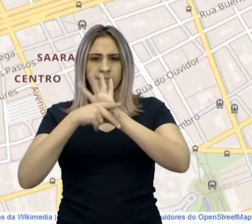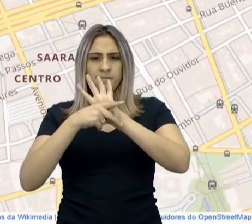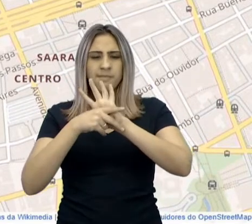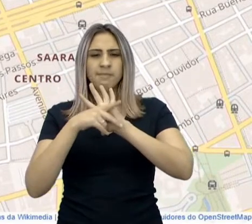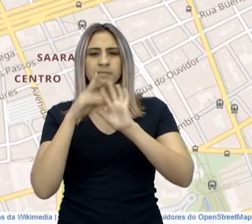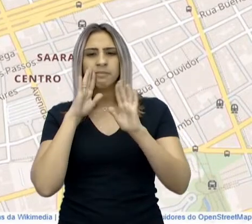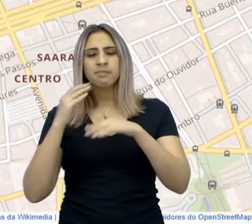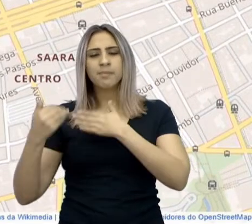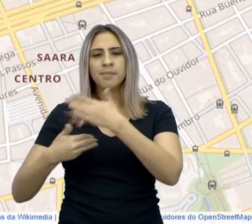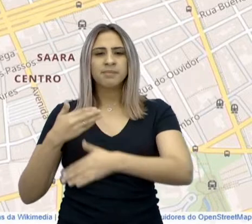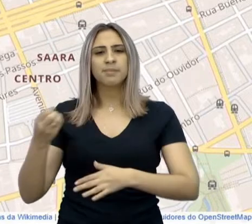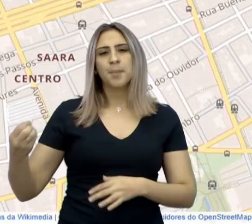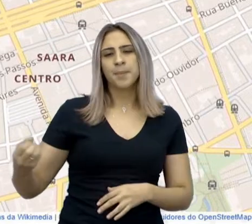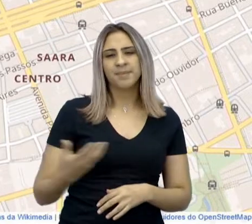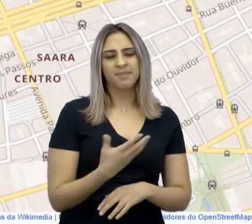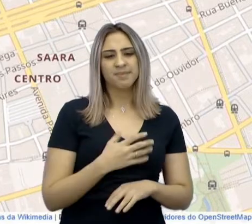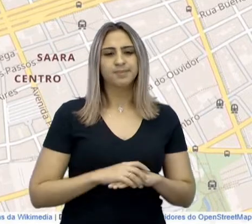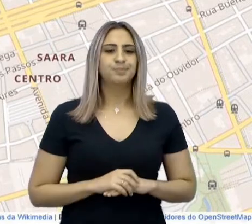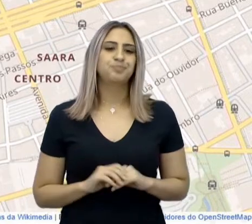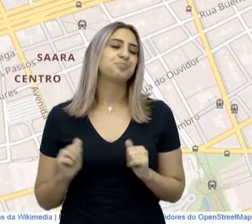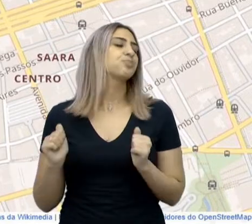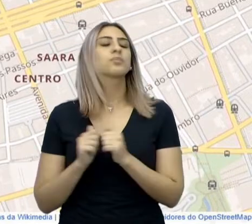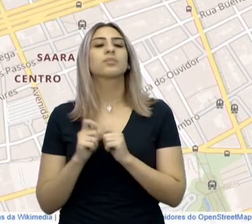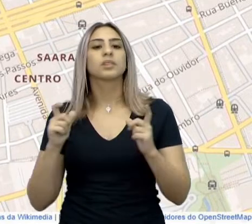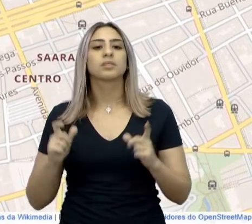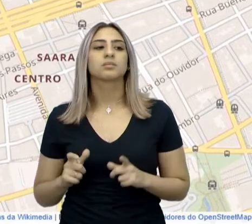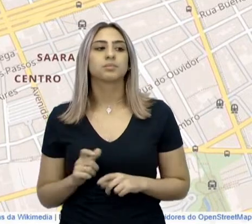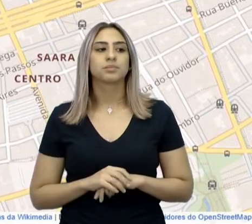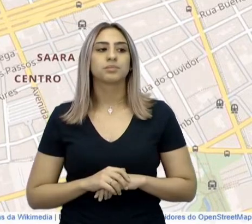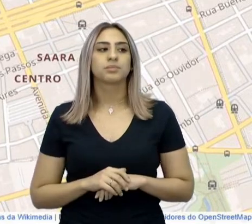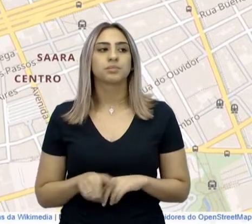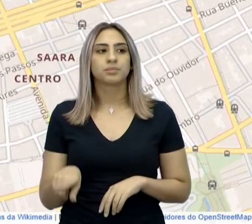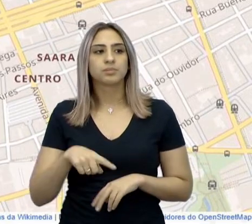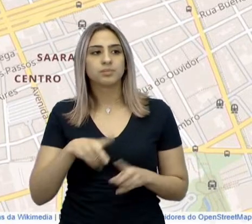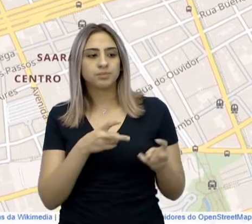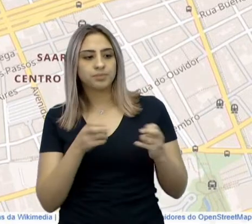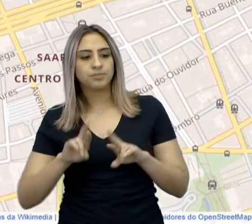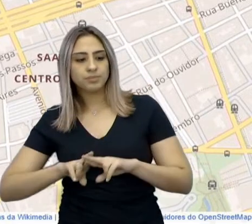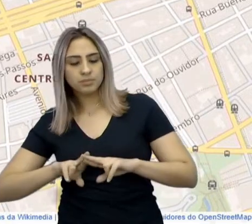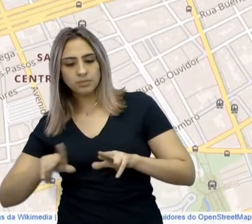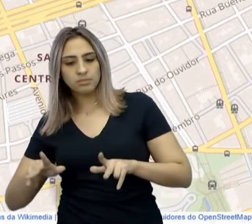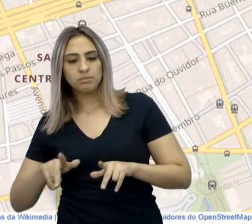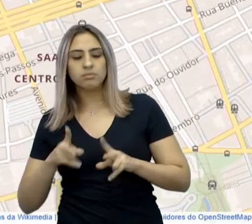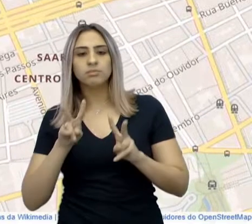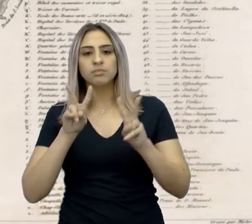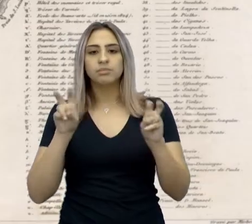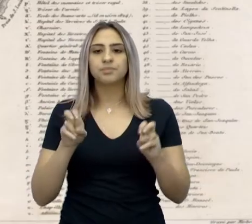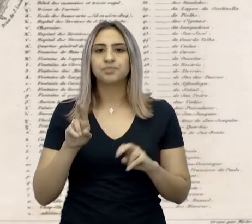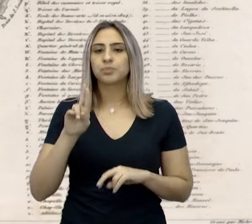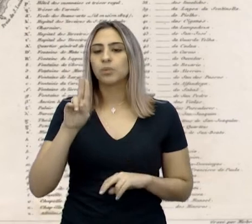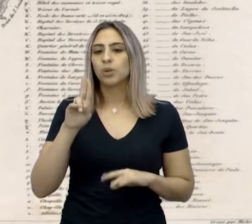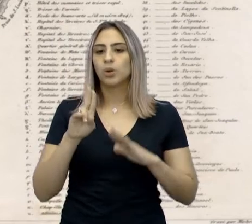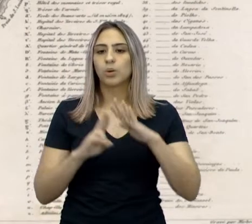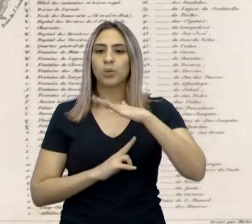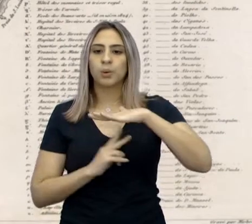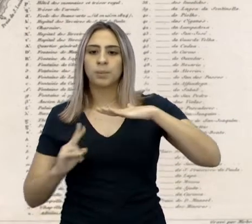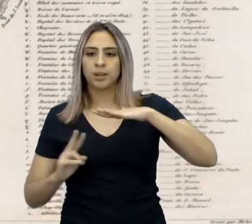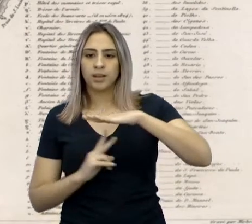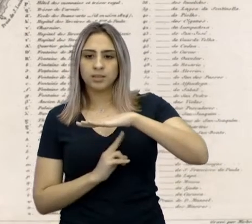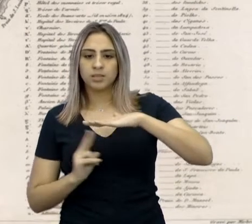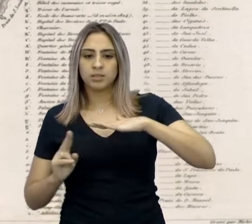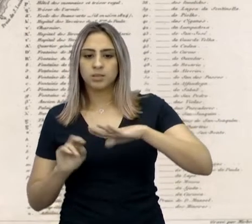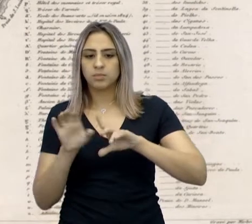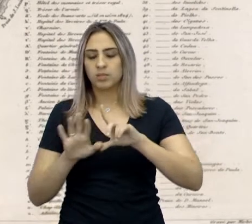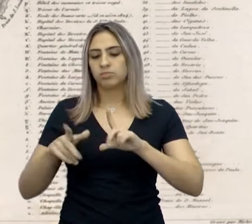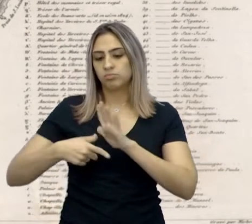mais atualizada, tá? Onde vocês percebem a diferença, né, na questão de urbanização, né? Na imagem